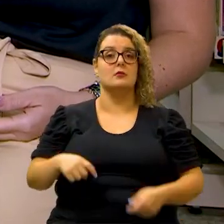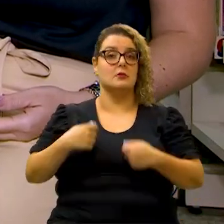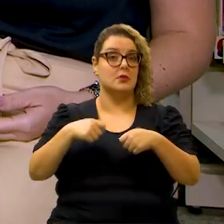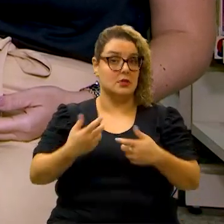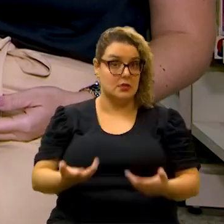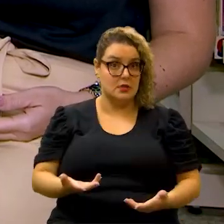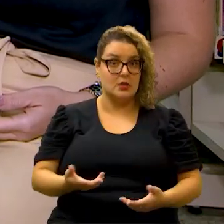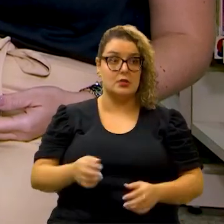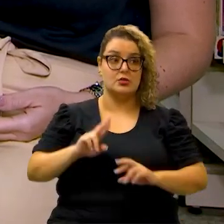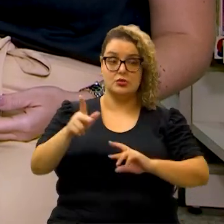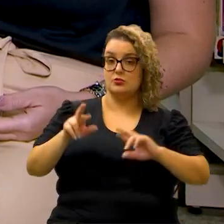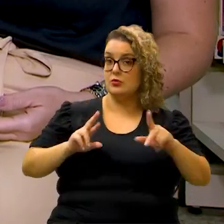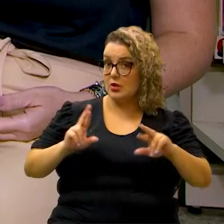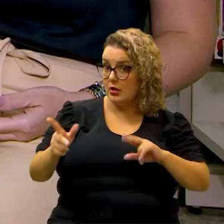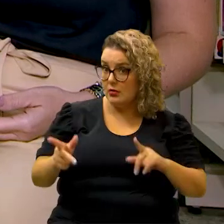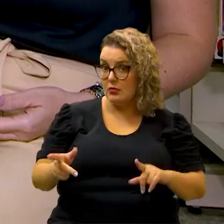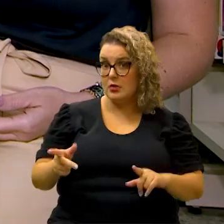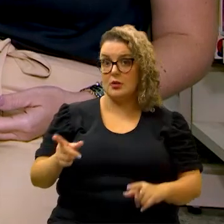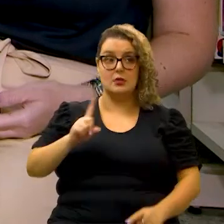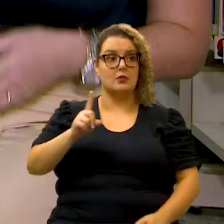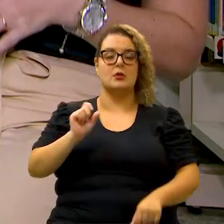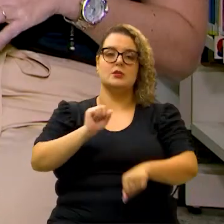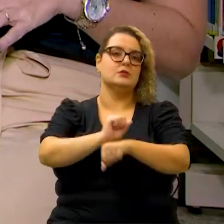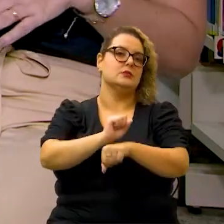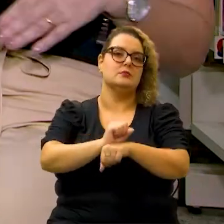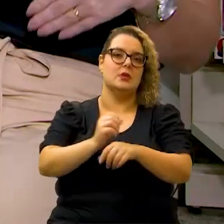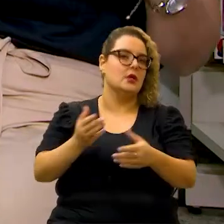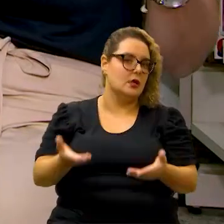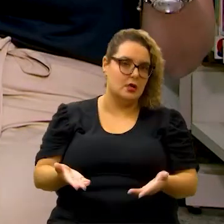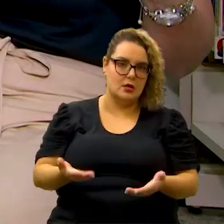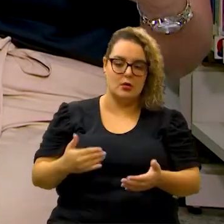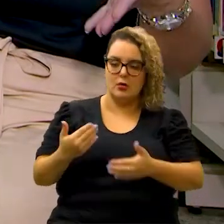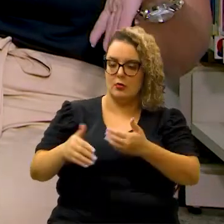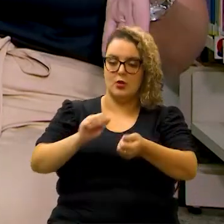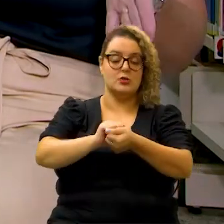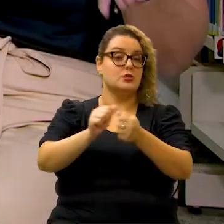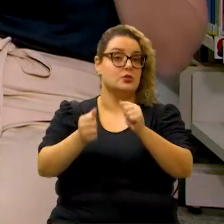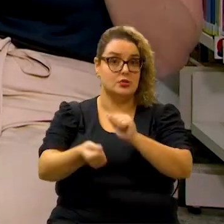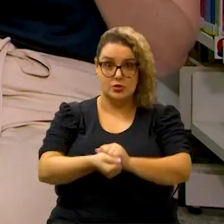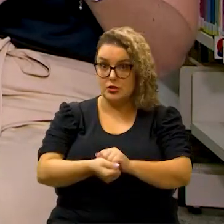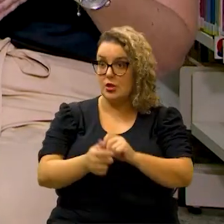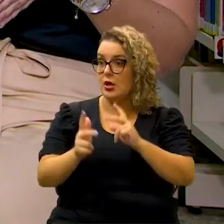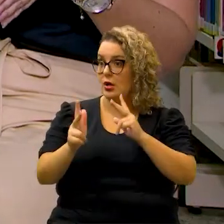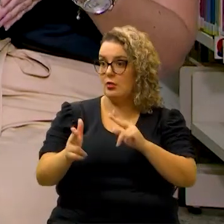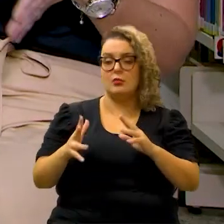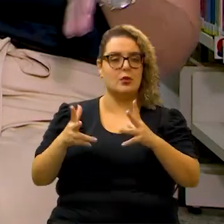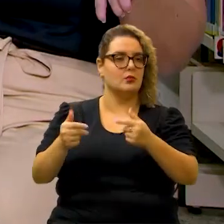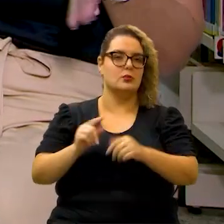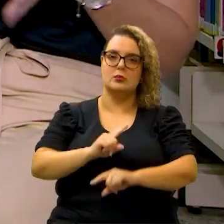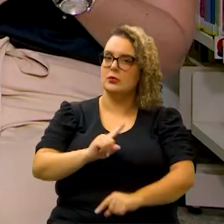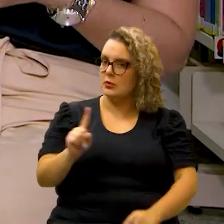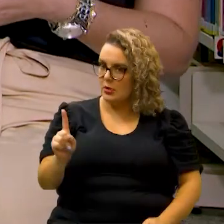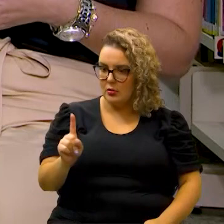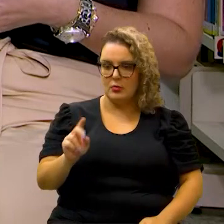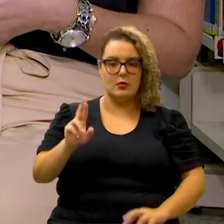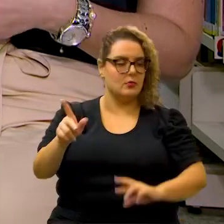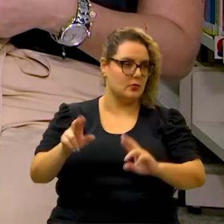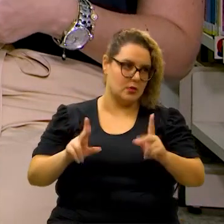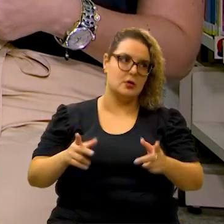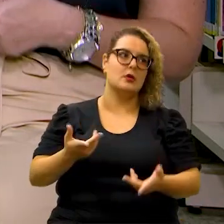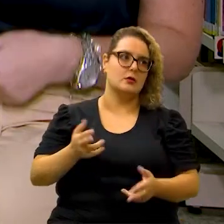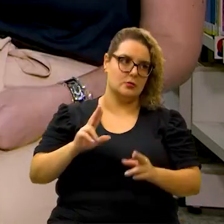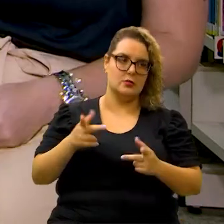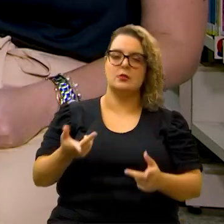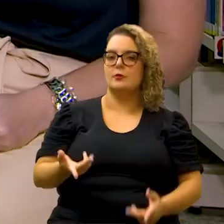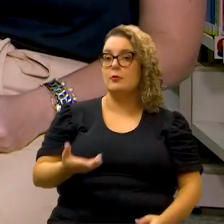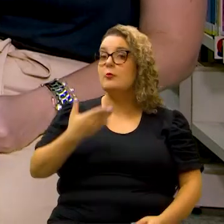suas particularidades e necessidades diferentes. Então, não adianta eu esperar que o processo de adaptação será o mesmo com todas.